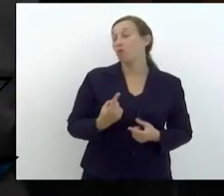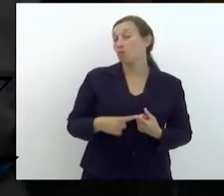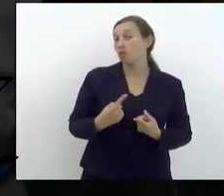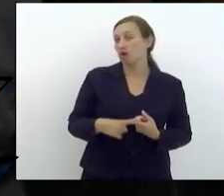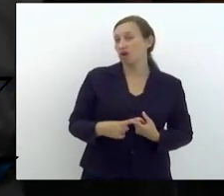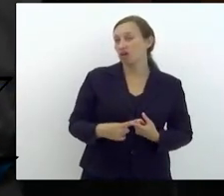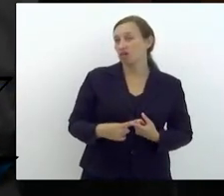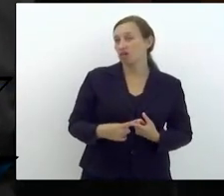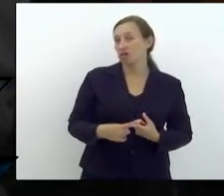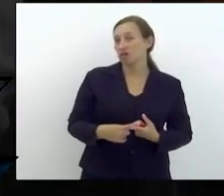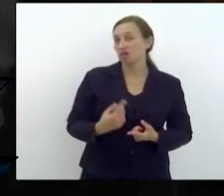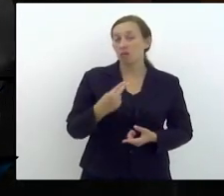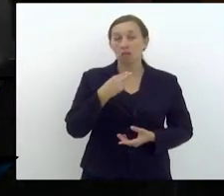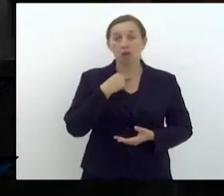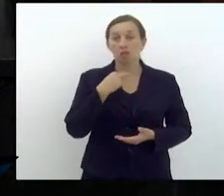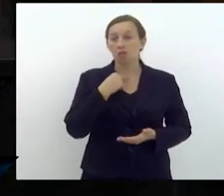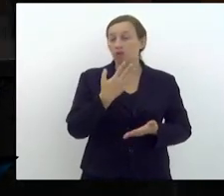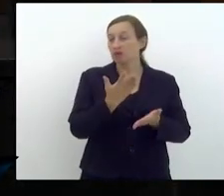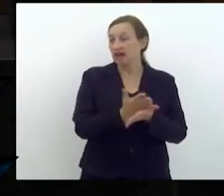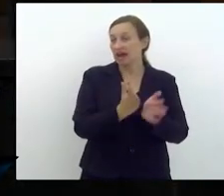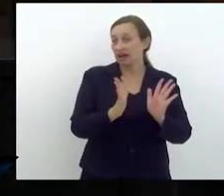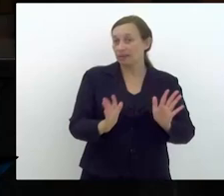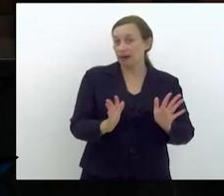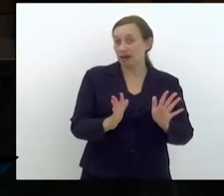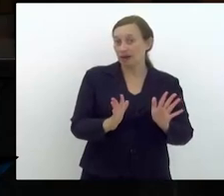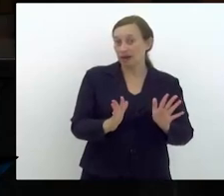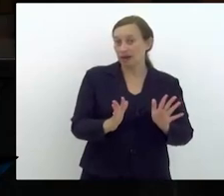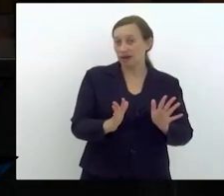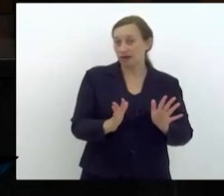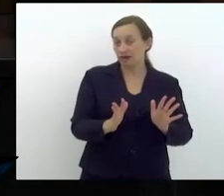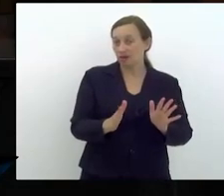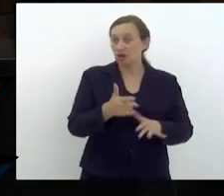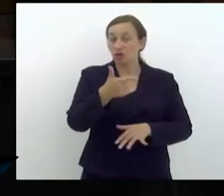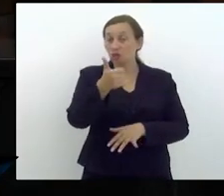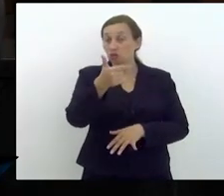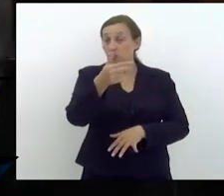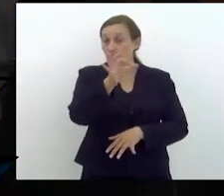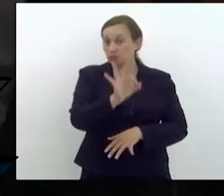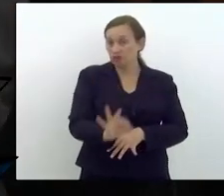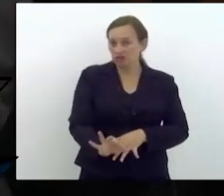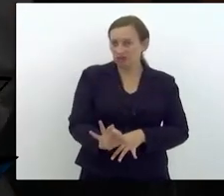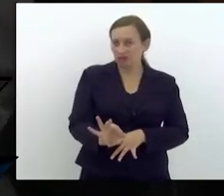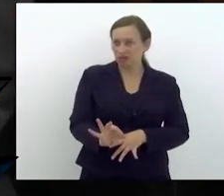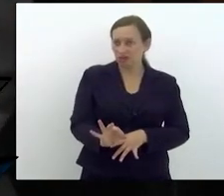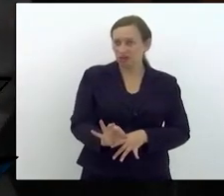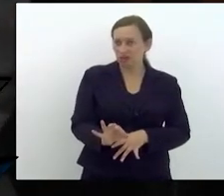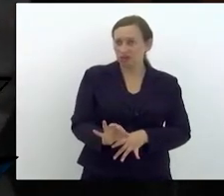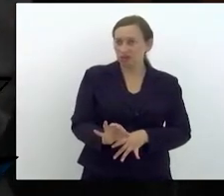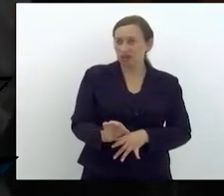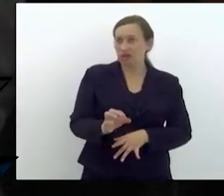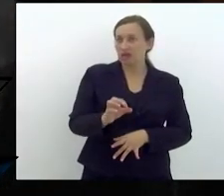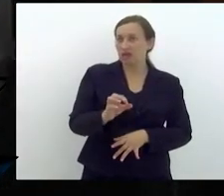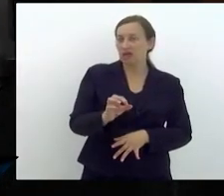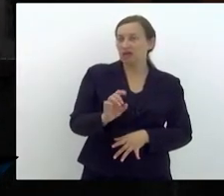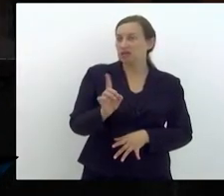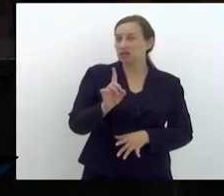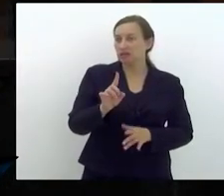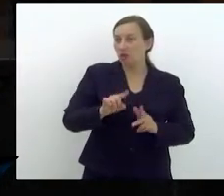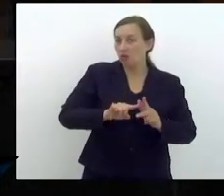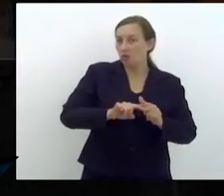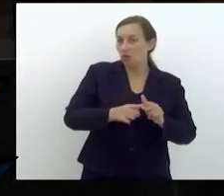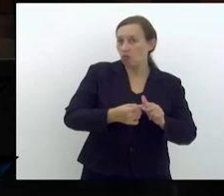você não pode acabar com interrregno dos 12% sem mexer na legislação